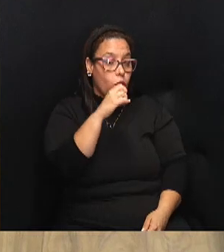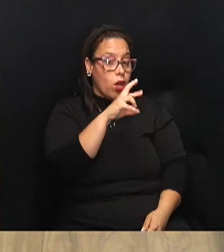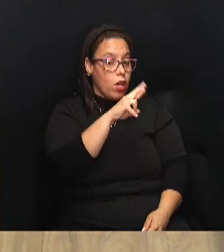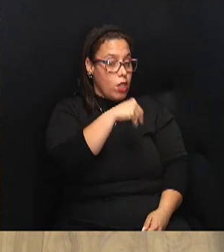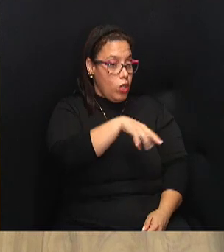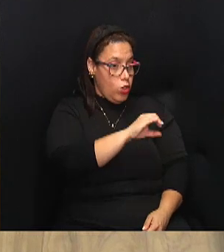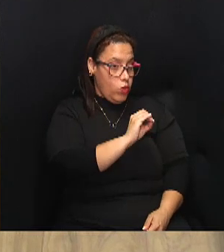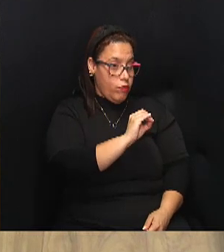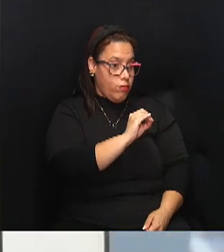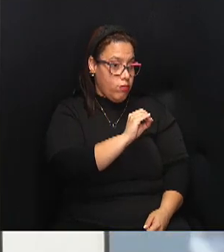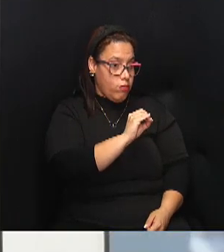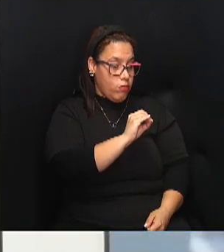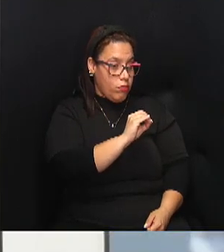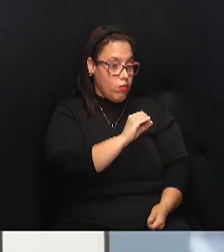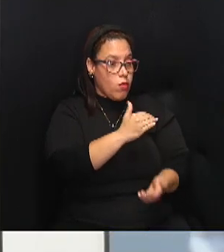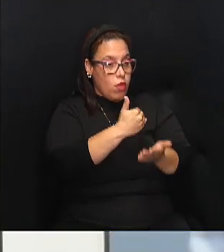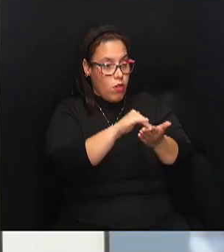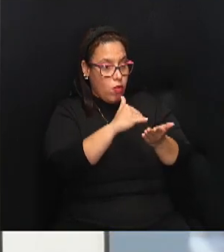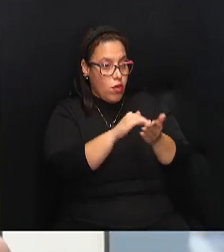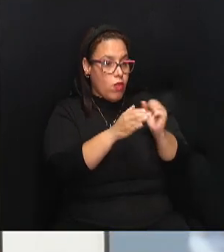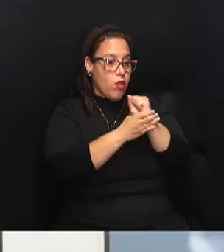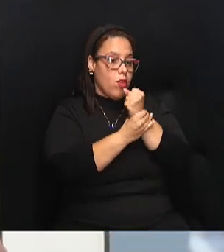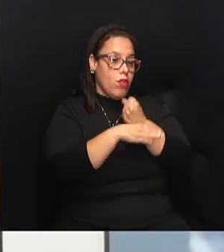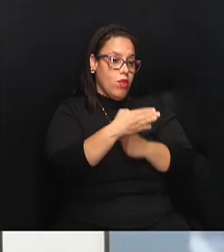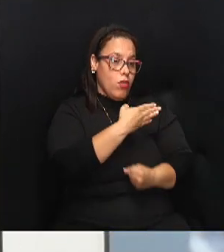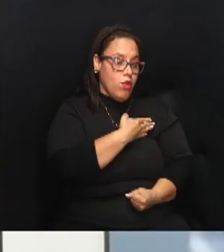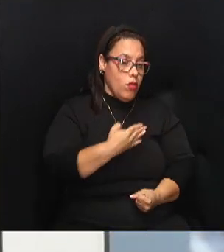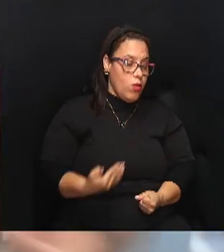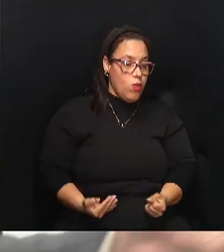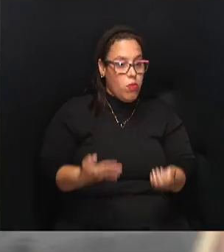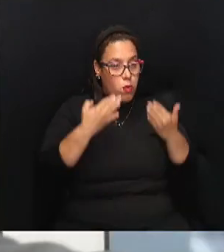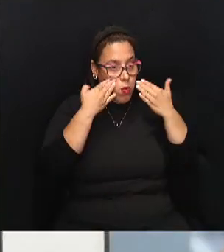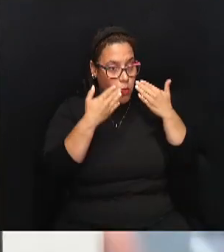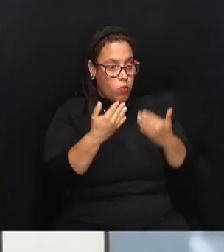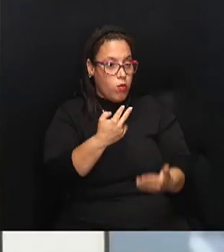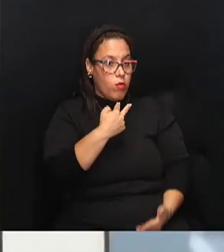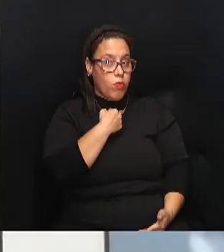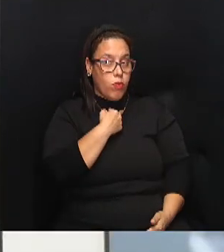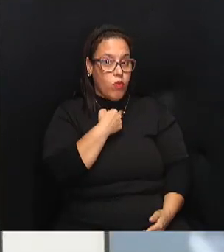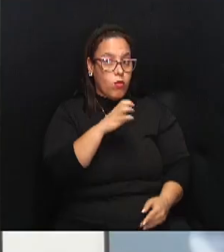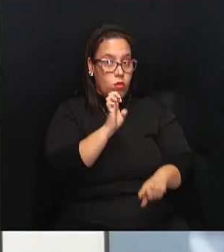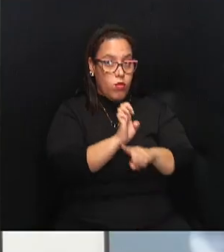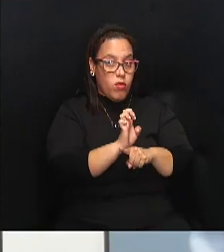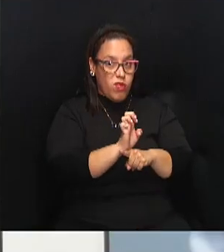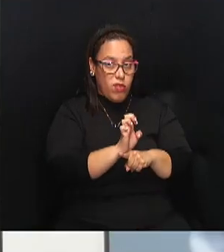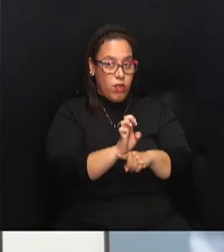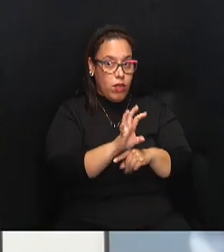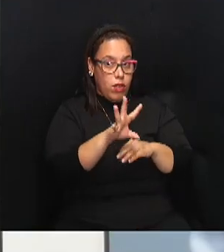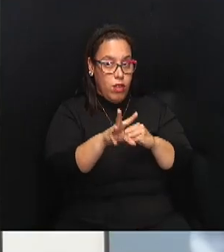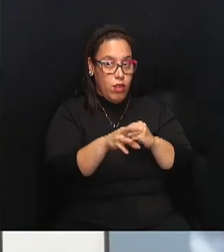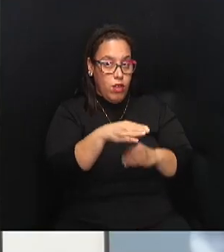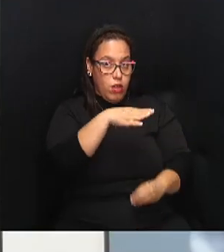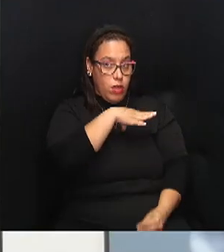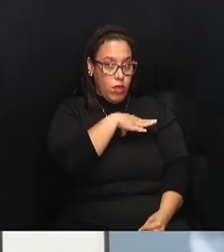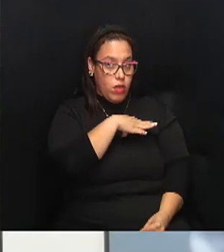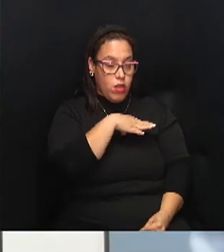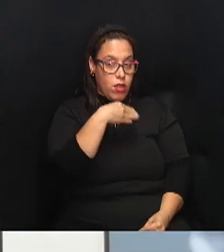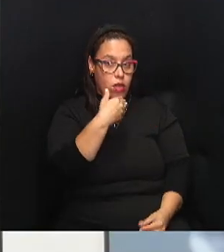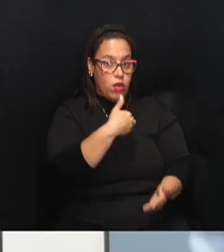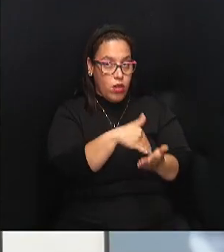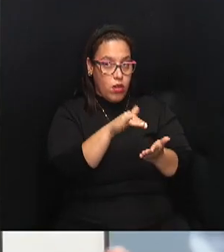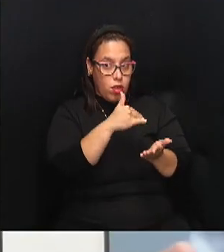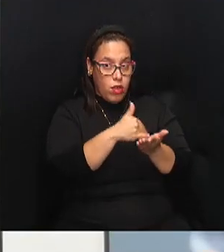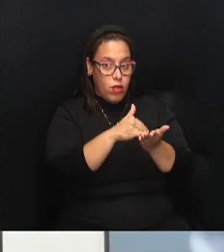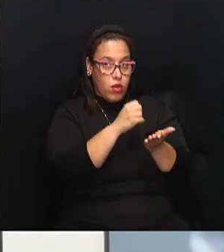de repente, mandar para a área da segurança pública, né, porque eu não posso mandar para o Estado, tem que ser municipal. Mandar para a secretaria